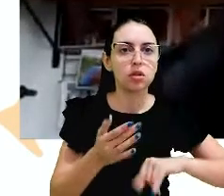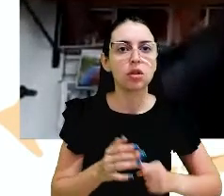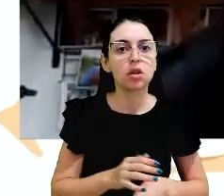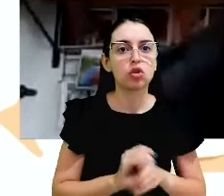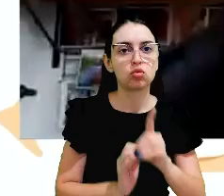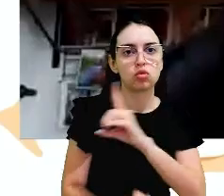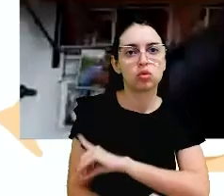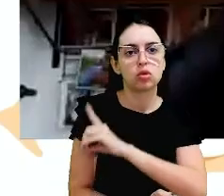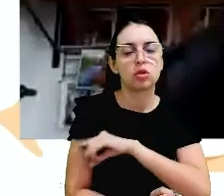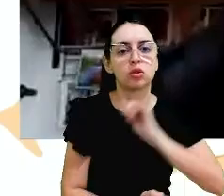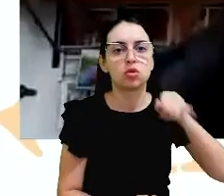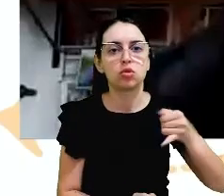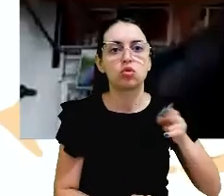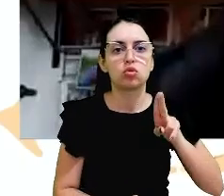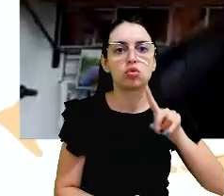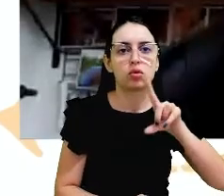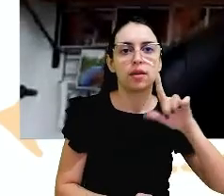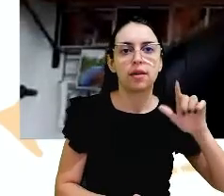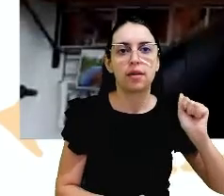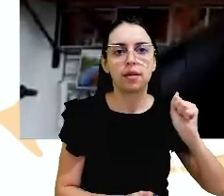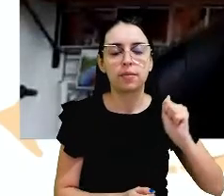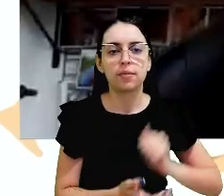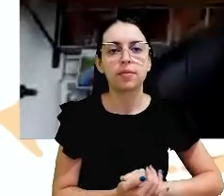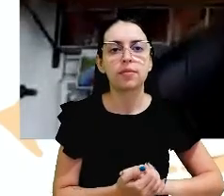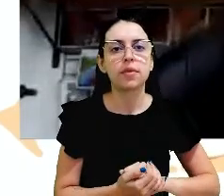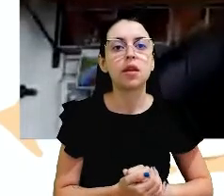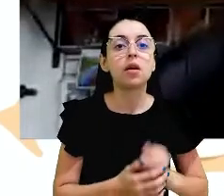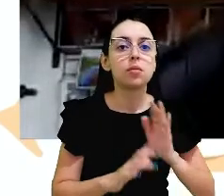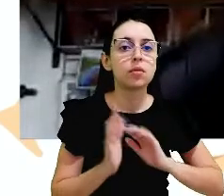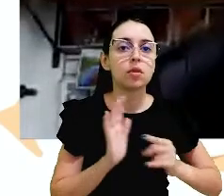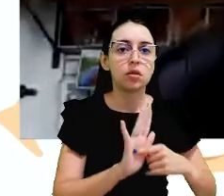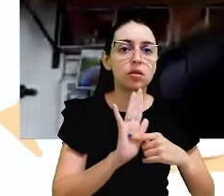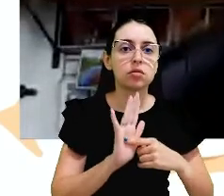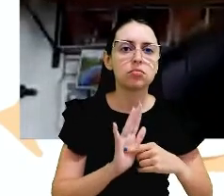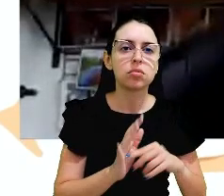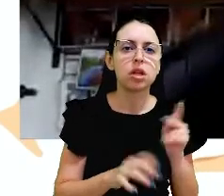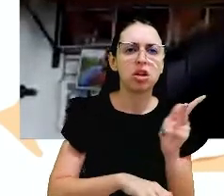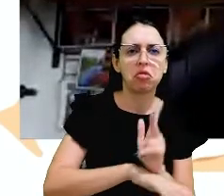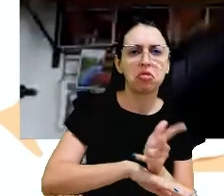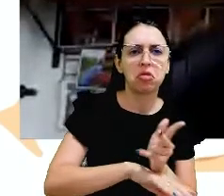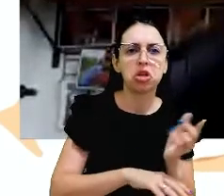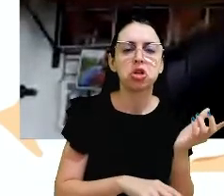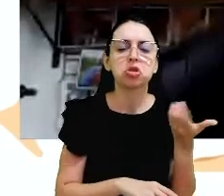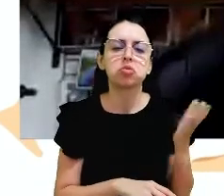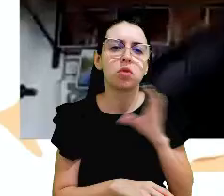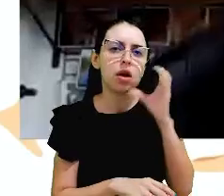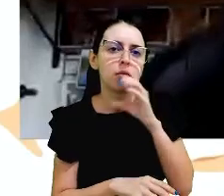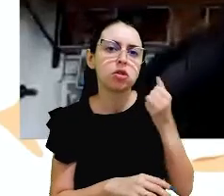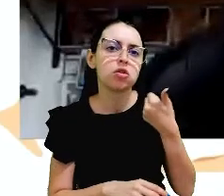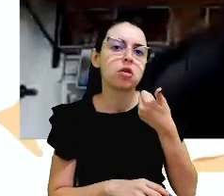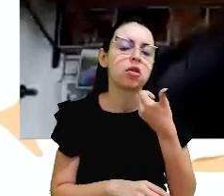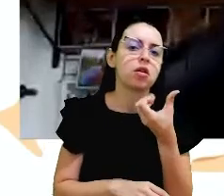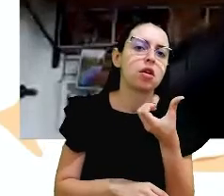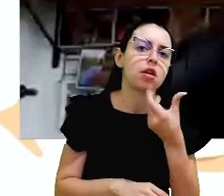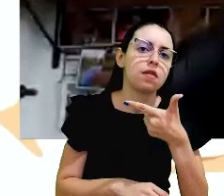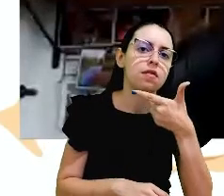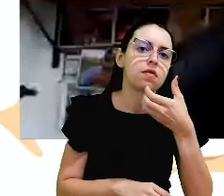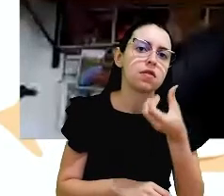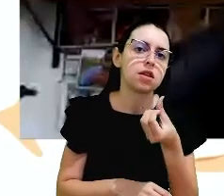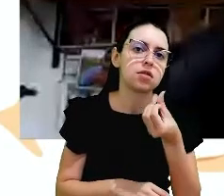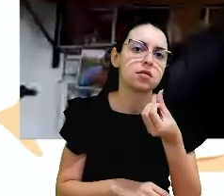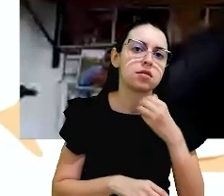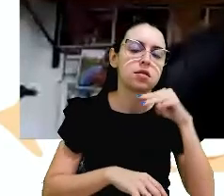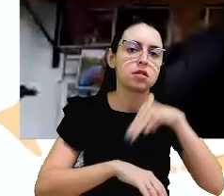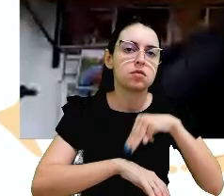diretora Júlia Amorim mostra nesse documentário, que é um curta-metragem de 26 minutos, depoimentos de pais de